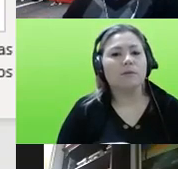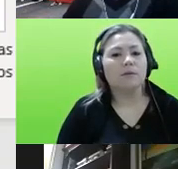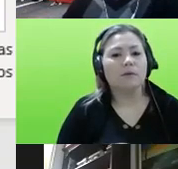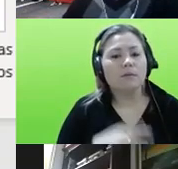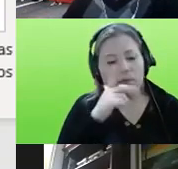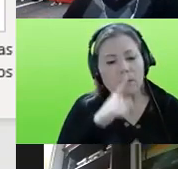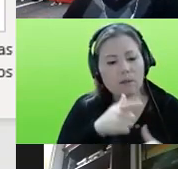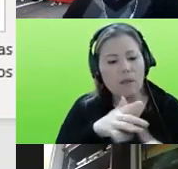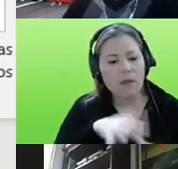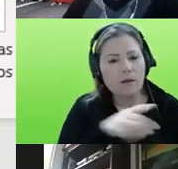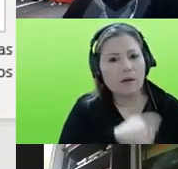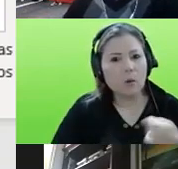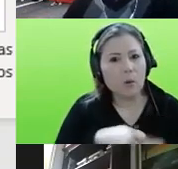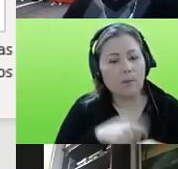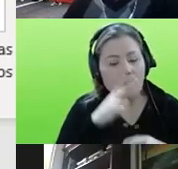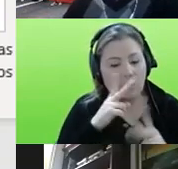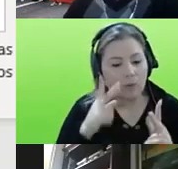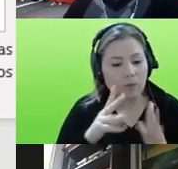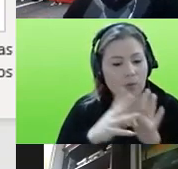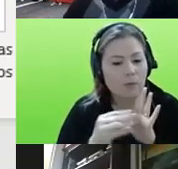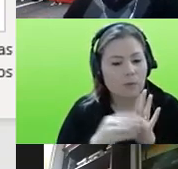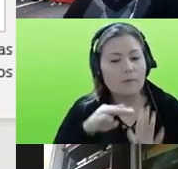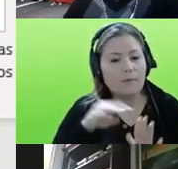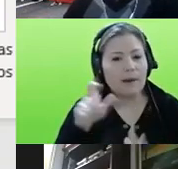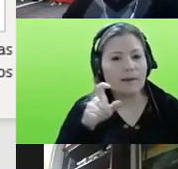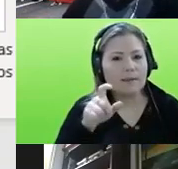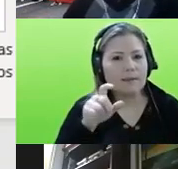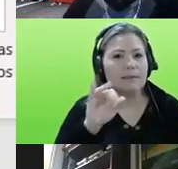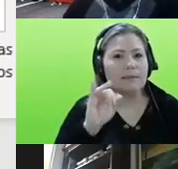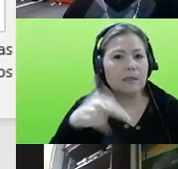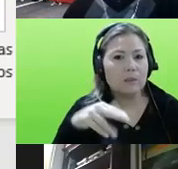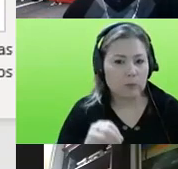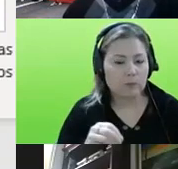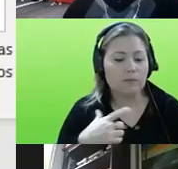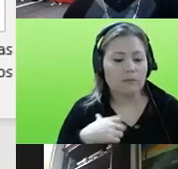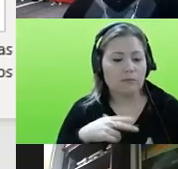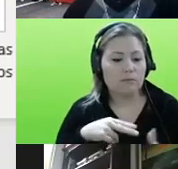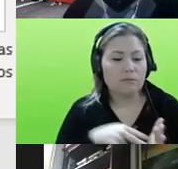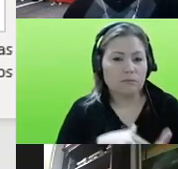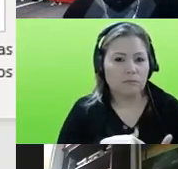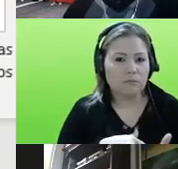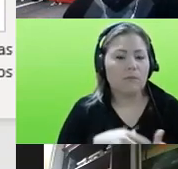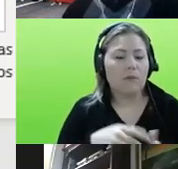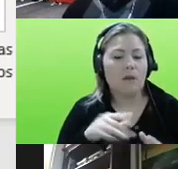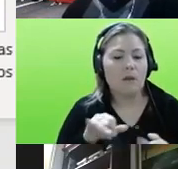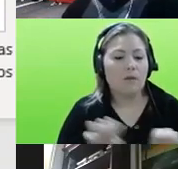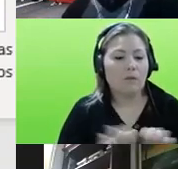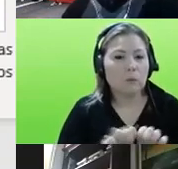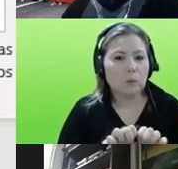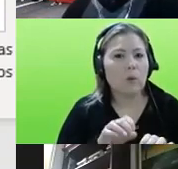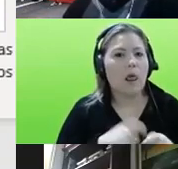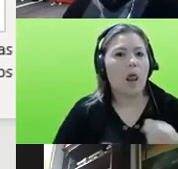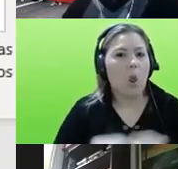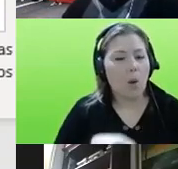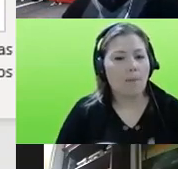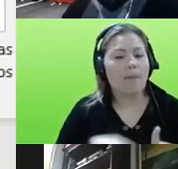econômica, segundo aquele modelo marxiano de contrapor Unterbau, né, infraestrutura econômica, a